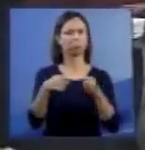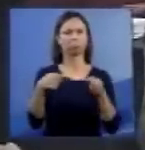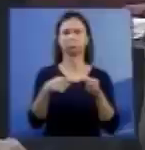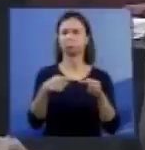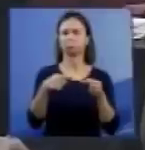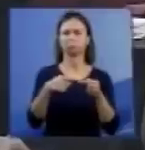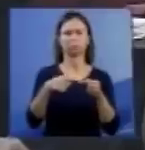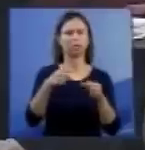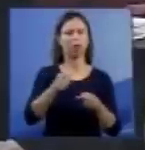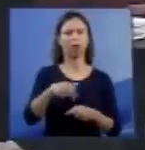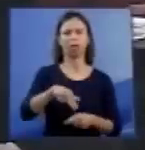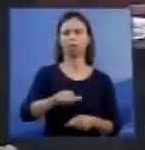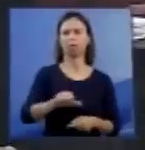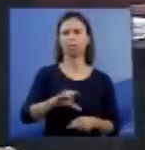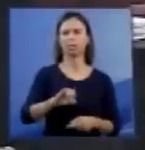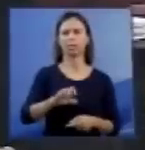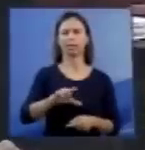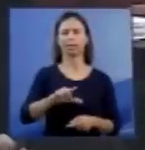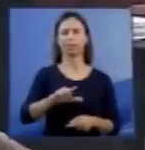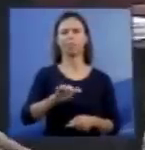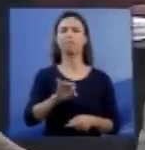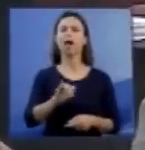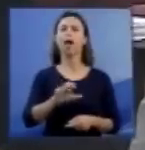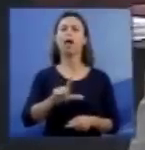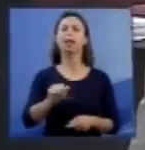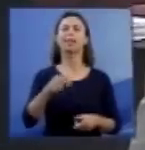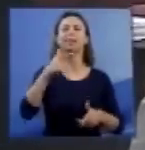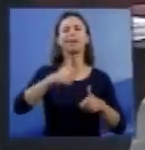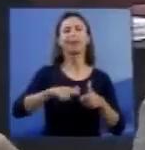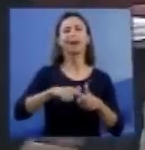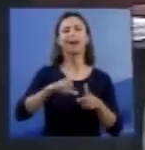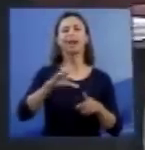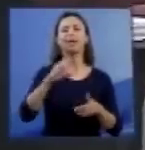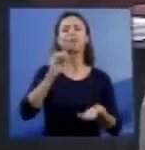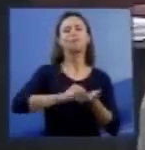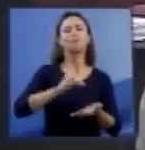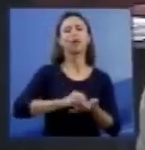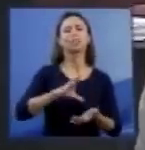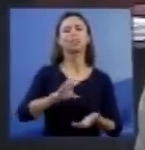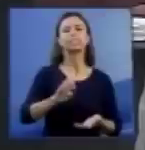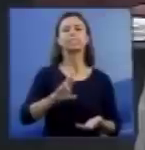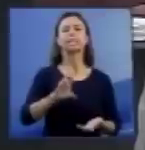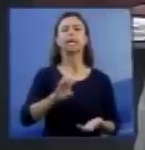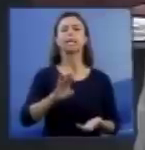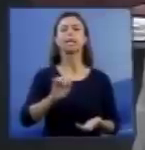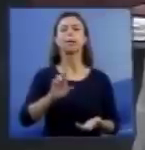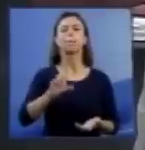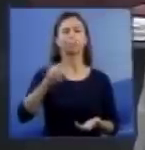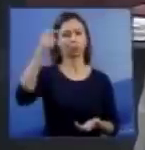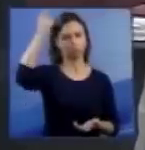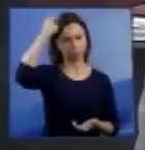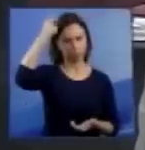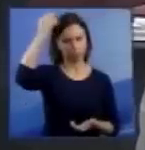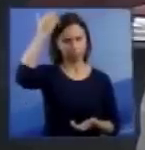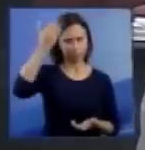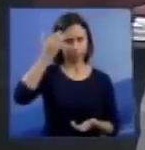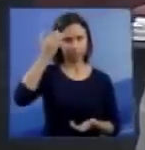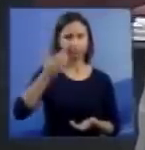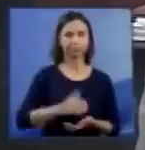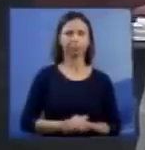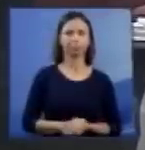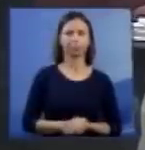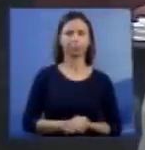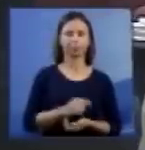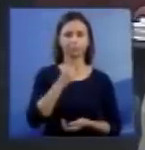e sim de outras síndromes e outras patologias de modo que já queríamos fazer esse registro mas a pergunta ver sim a pergunta